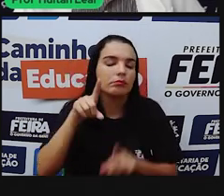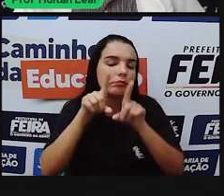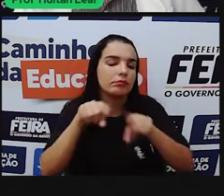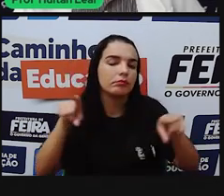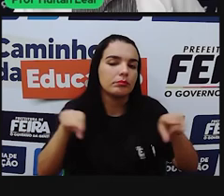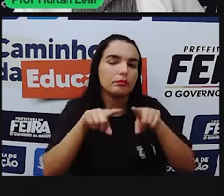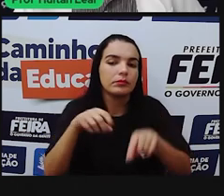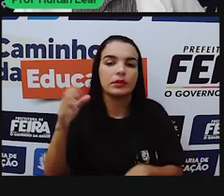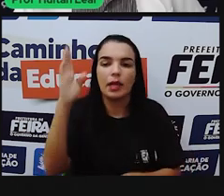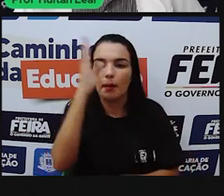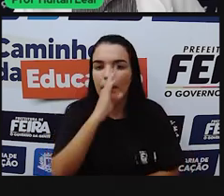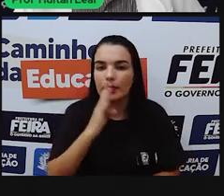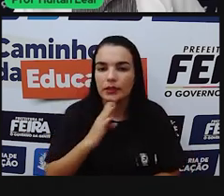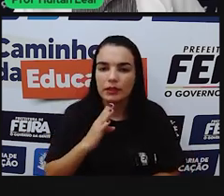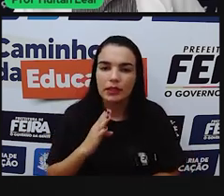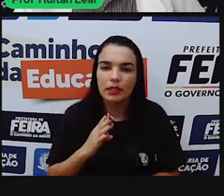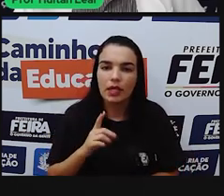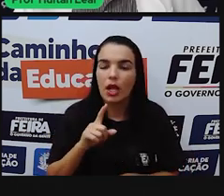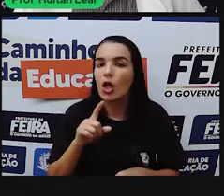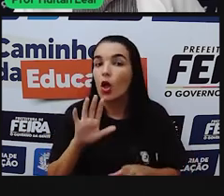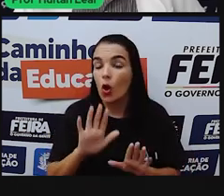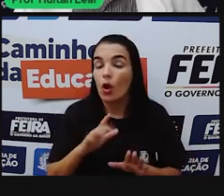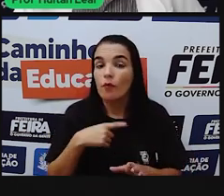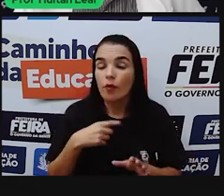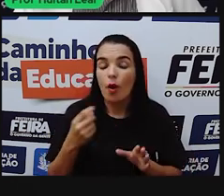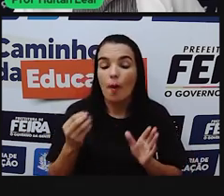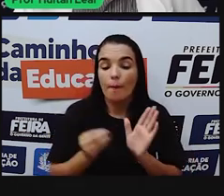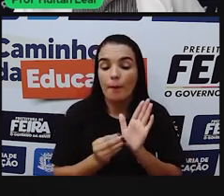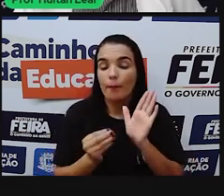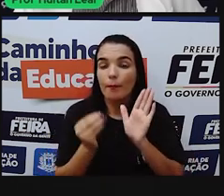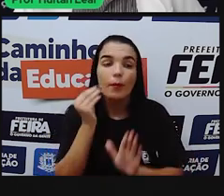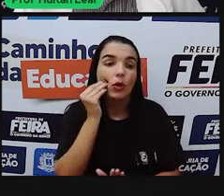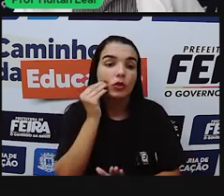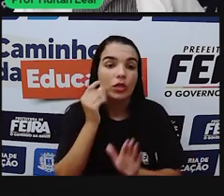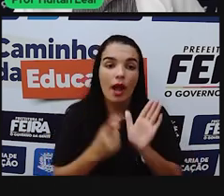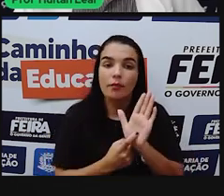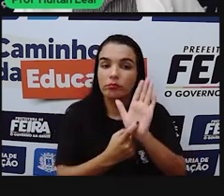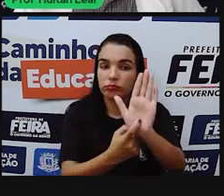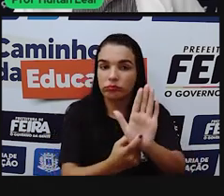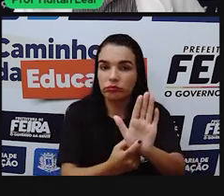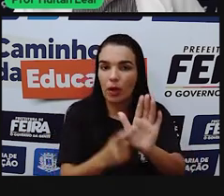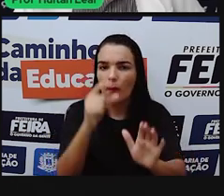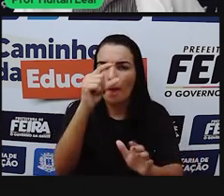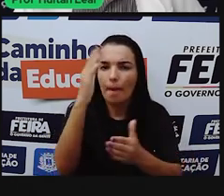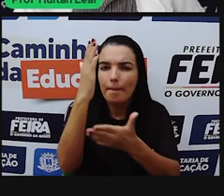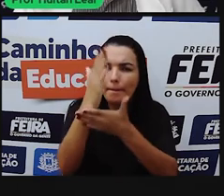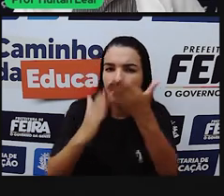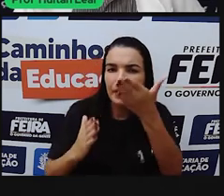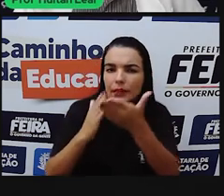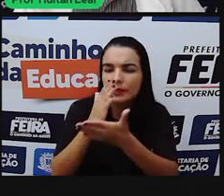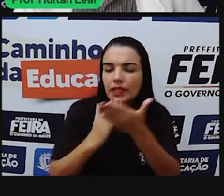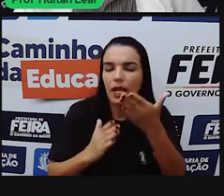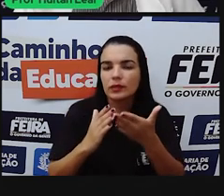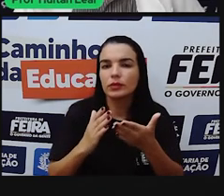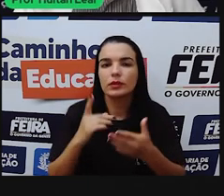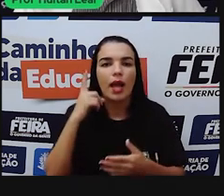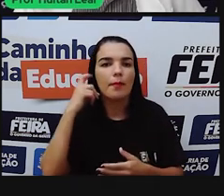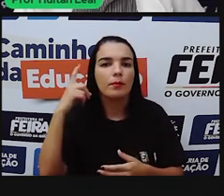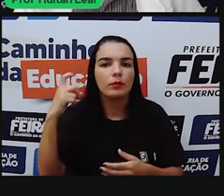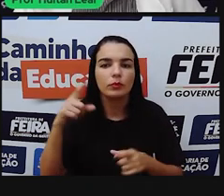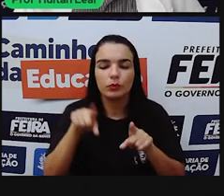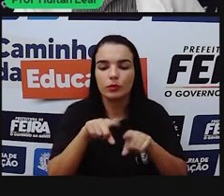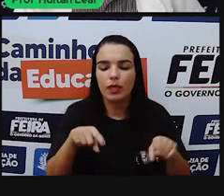não vou executar toda, porque é muito grande. Uma canção longa. Geralmente, os raps são longos, não